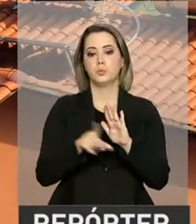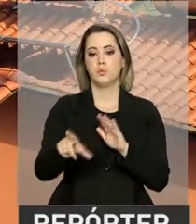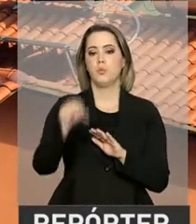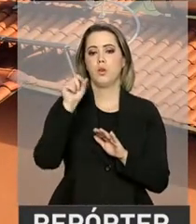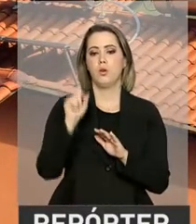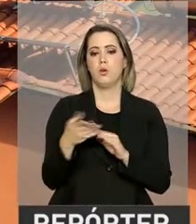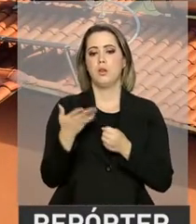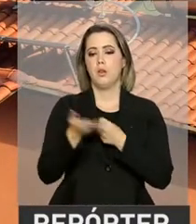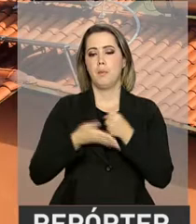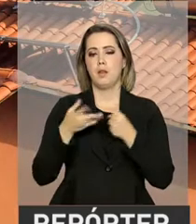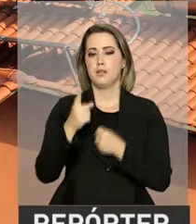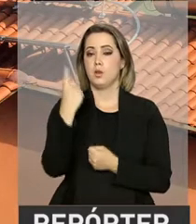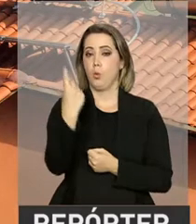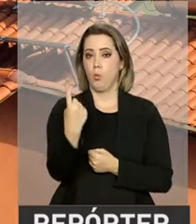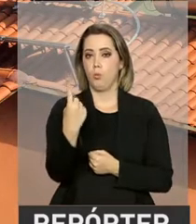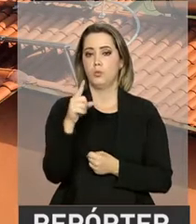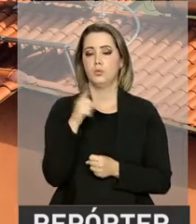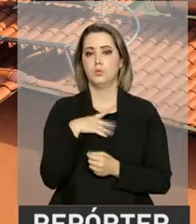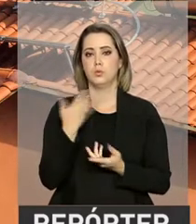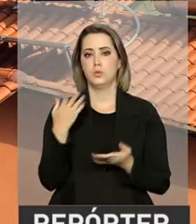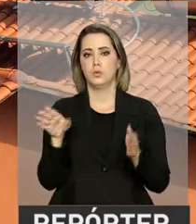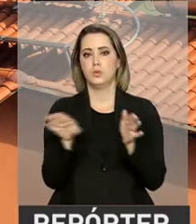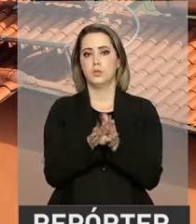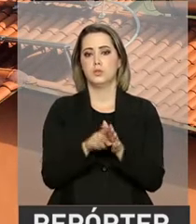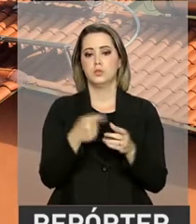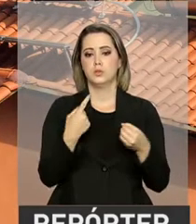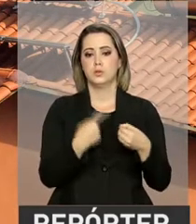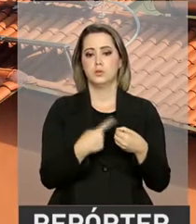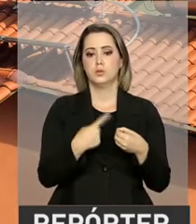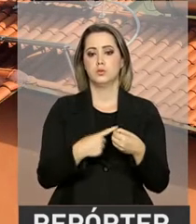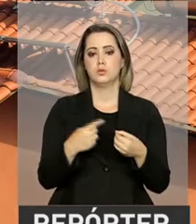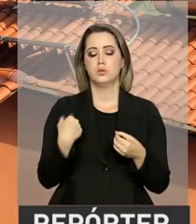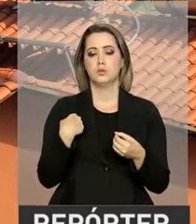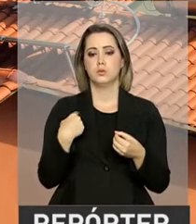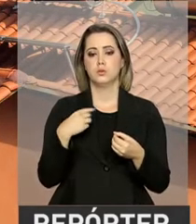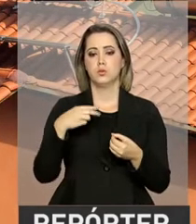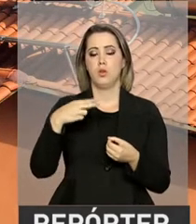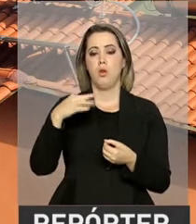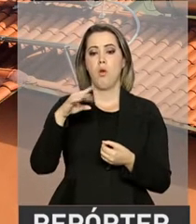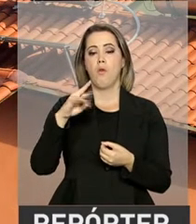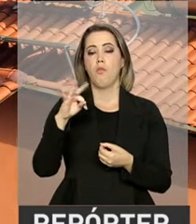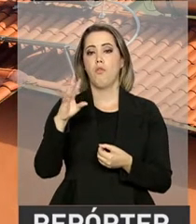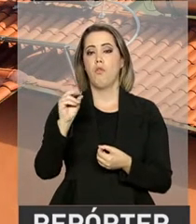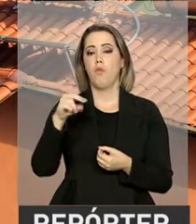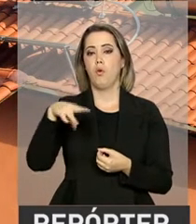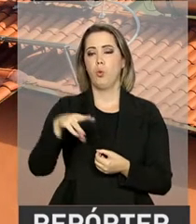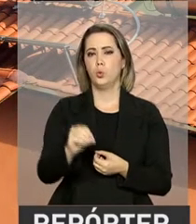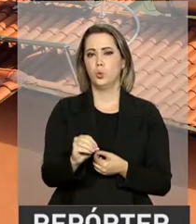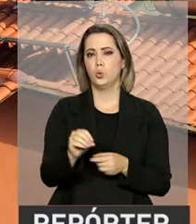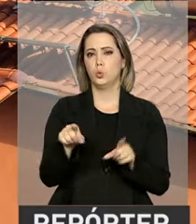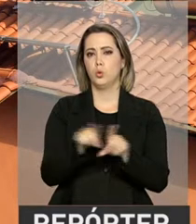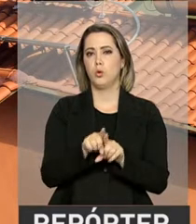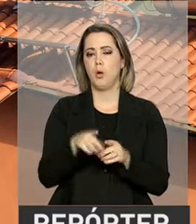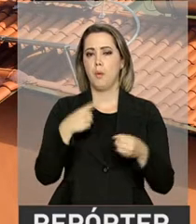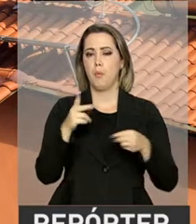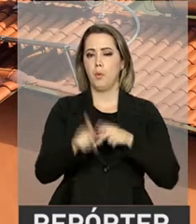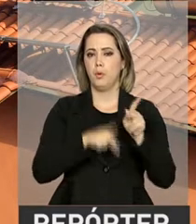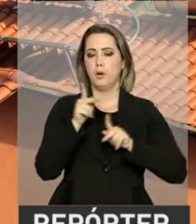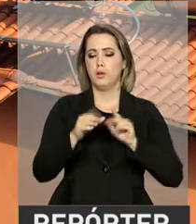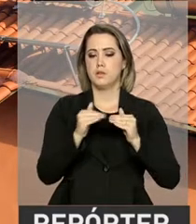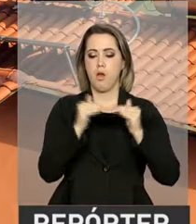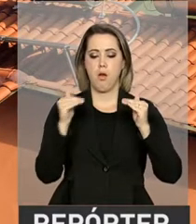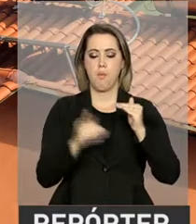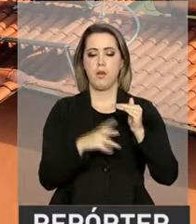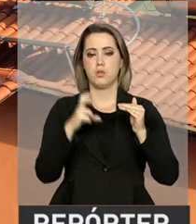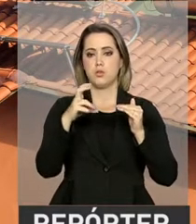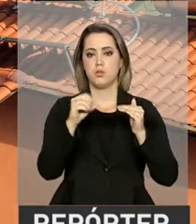faixa 1 do Minha Casa Minha Vida, como a chegada da modalidade Fundo de Arrendamento Residencial aos municípios com população inferior a 50